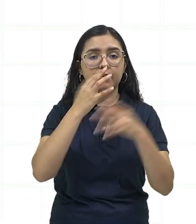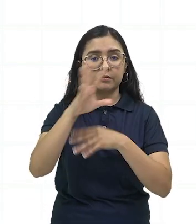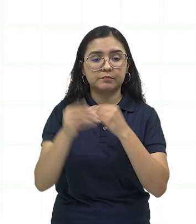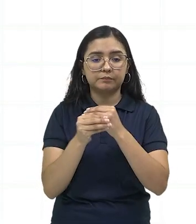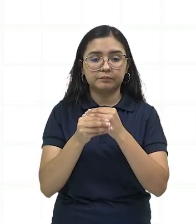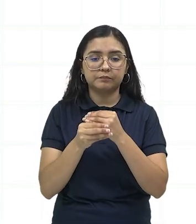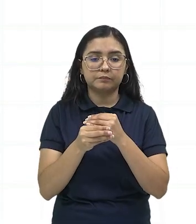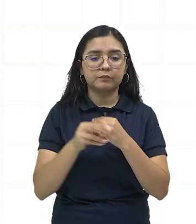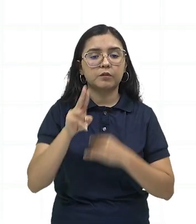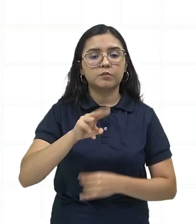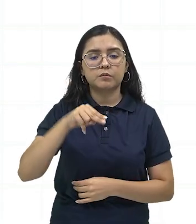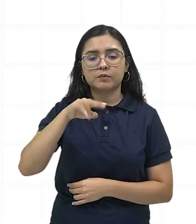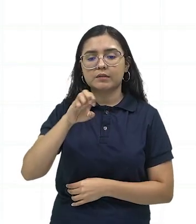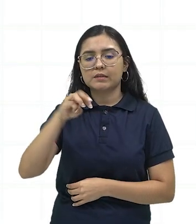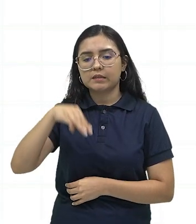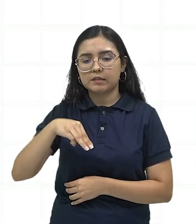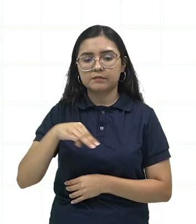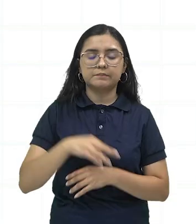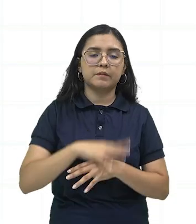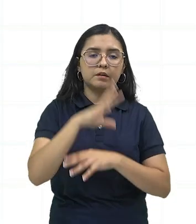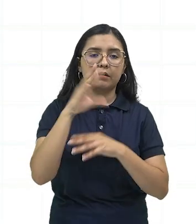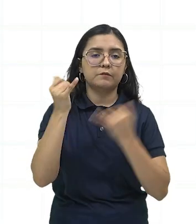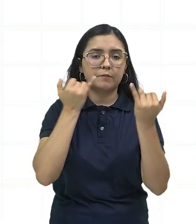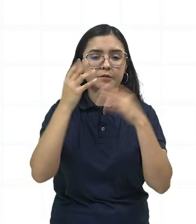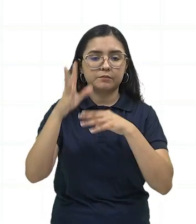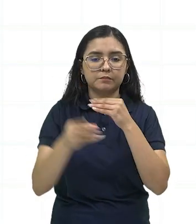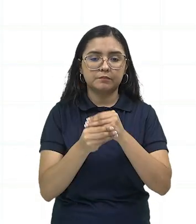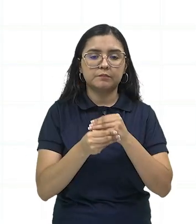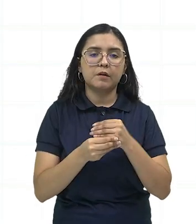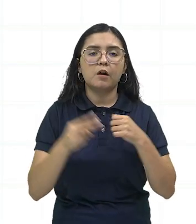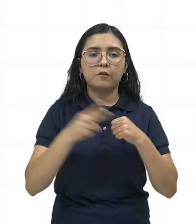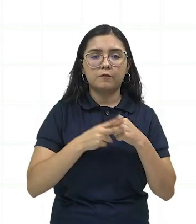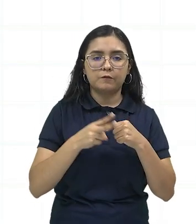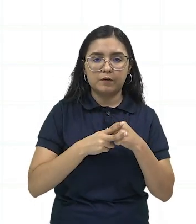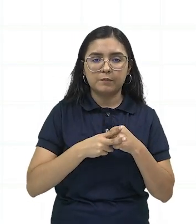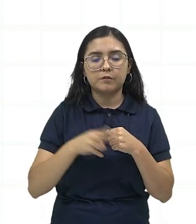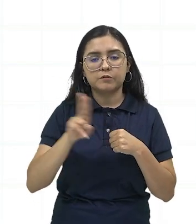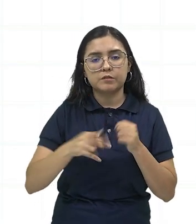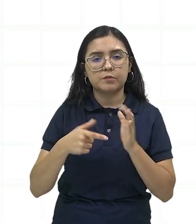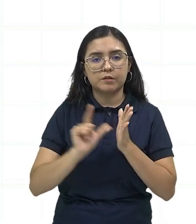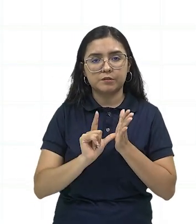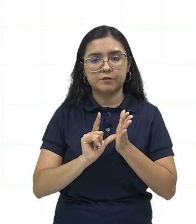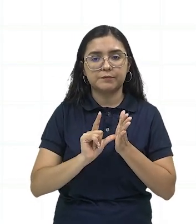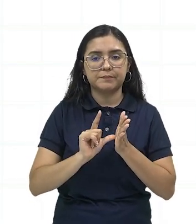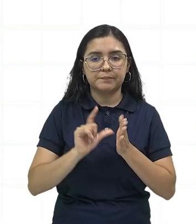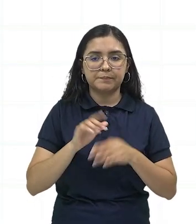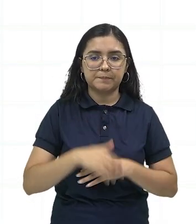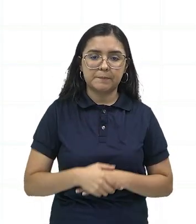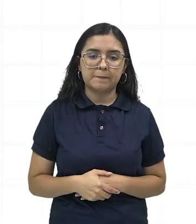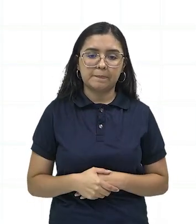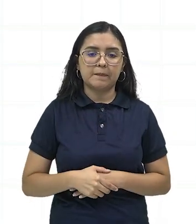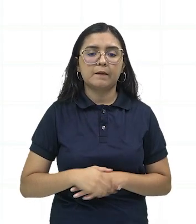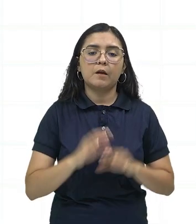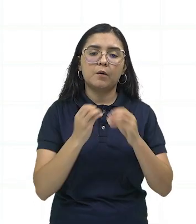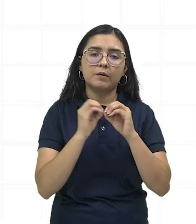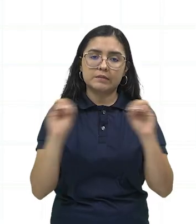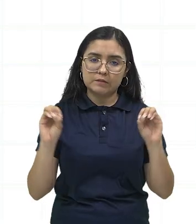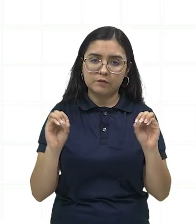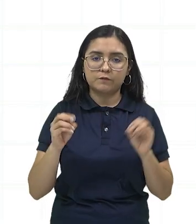use um nem, eu estou adicionando informação ao verbo que foi utilizado anteriormente, a oração que foi